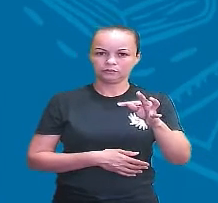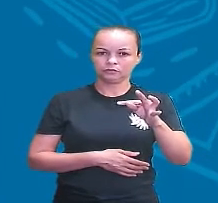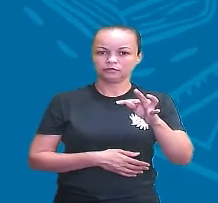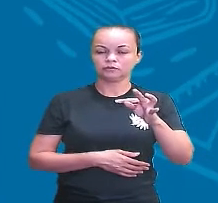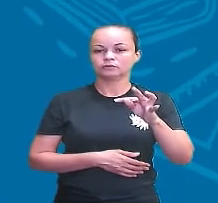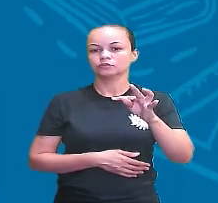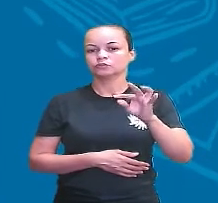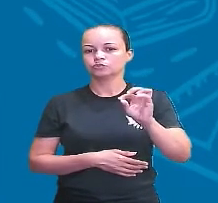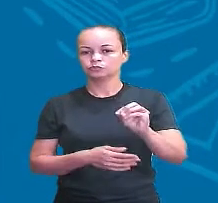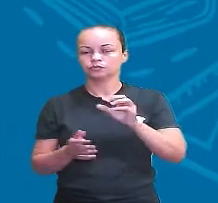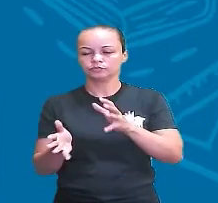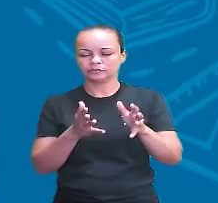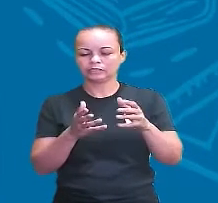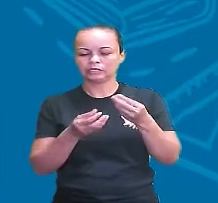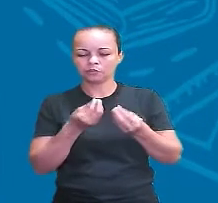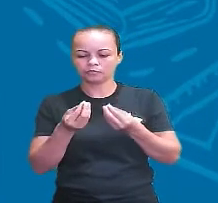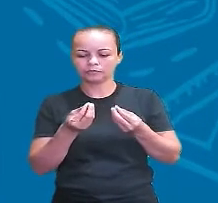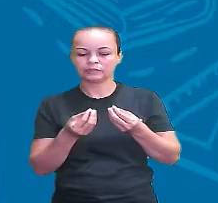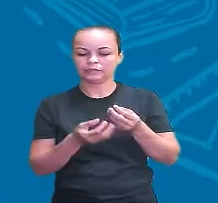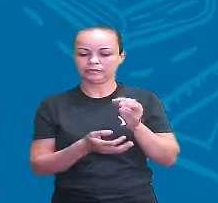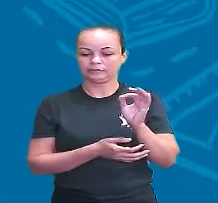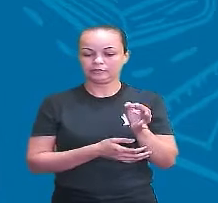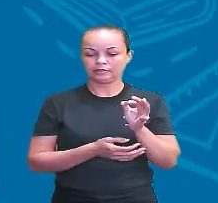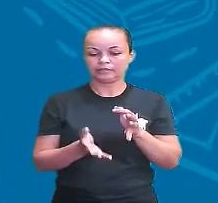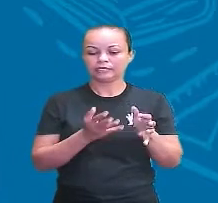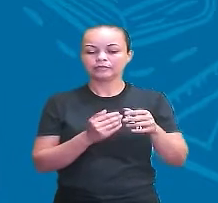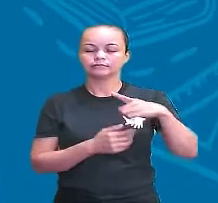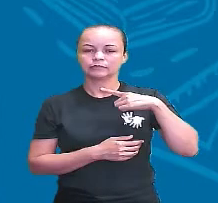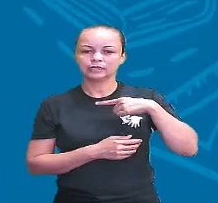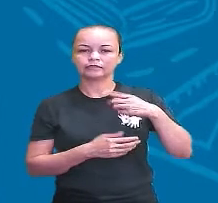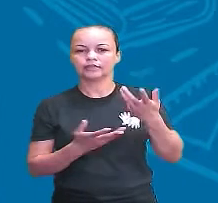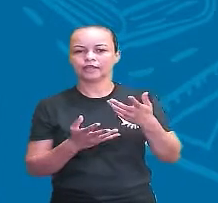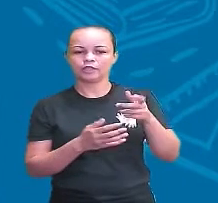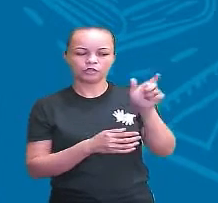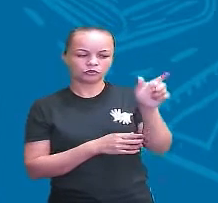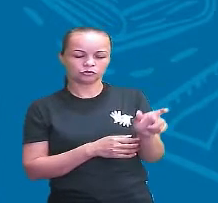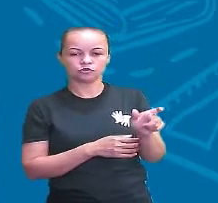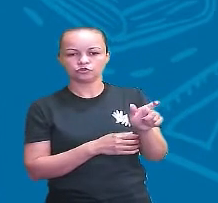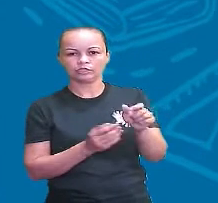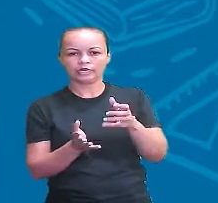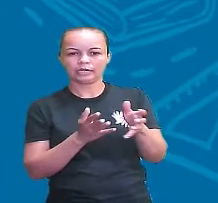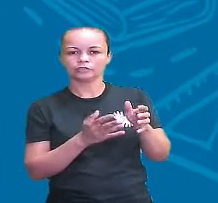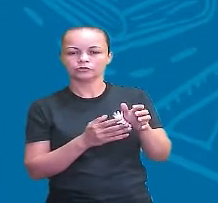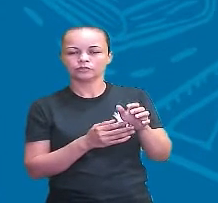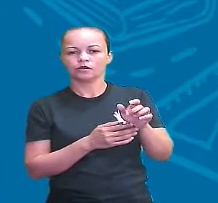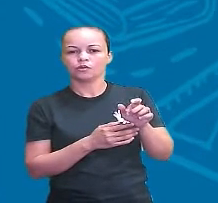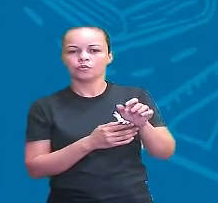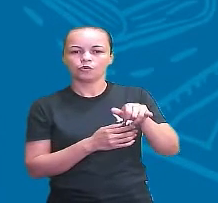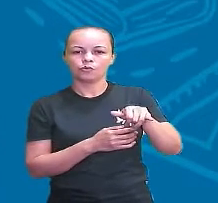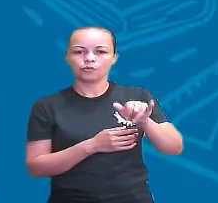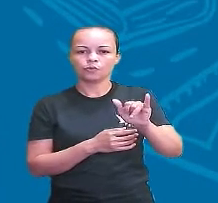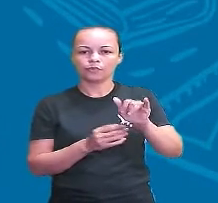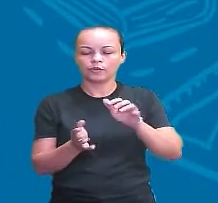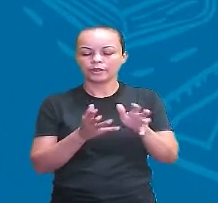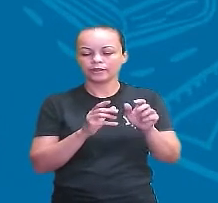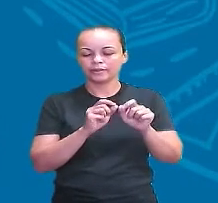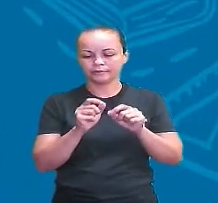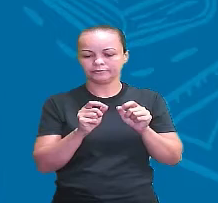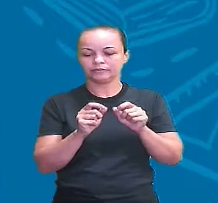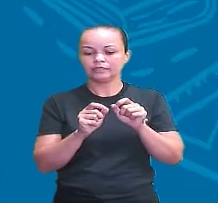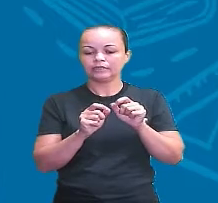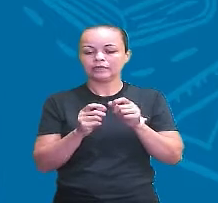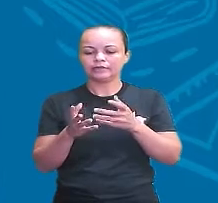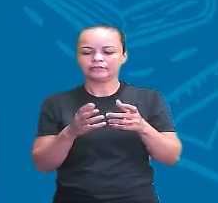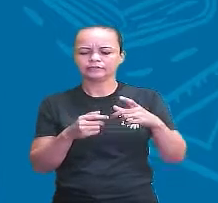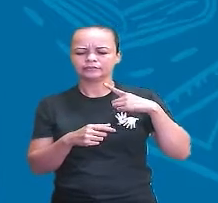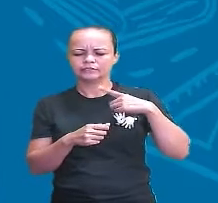caso, o exemplo aí nós temos I. Vou lembrar que com I o meu verbo to be fica na forma de am. Em seguida eu tenho going